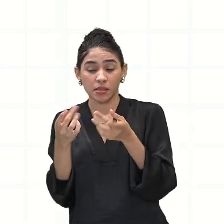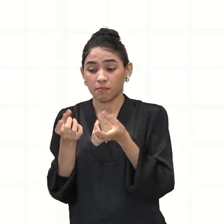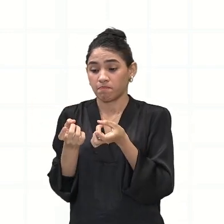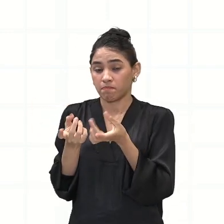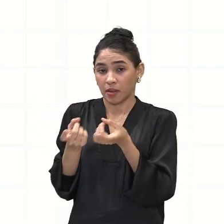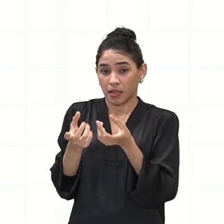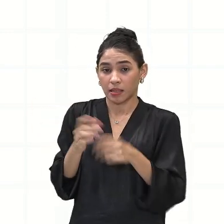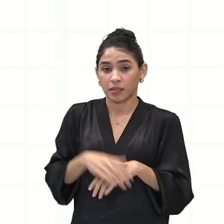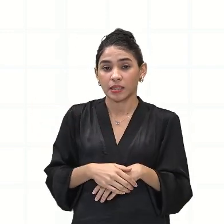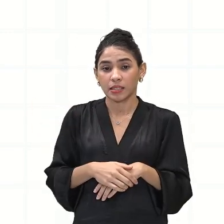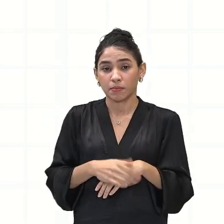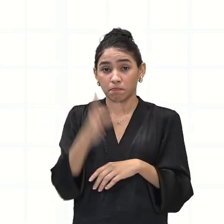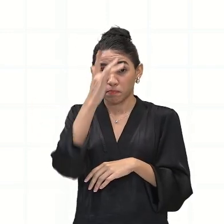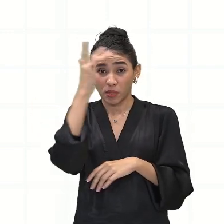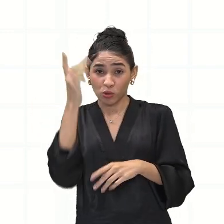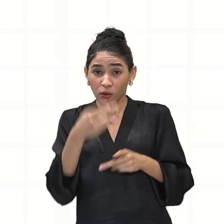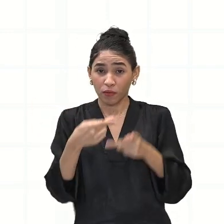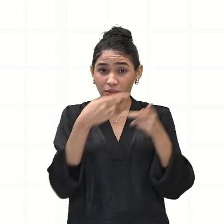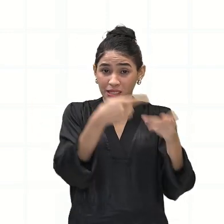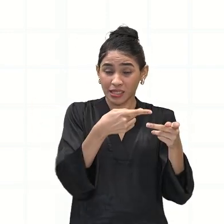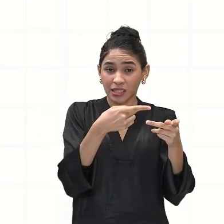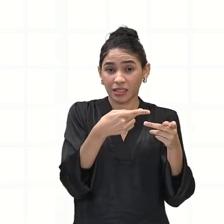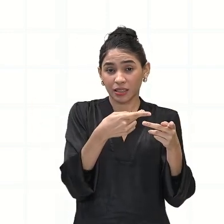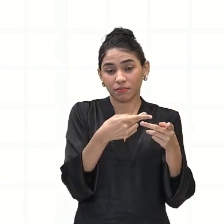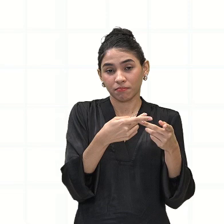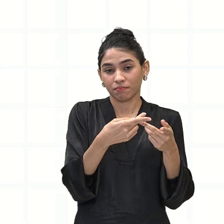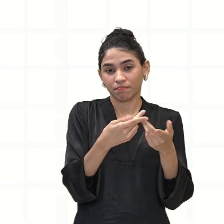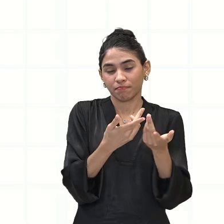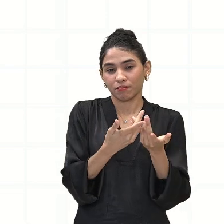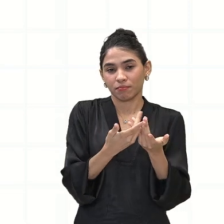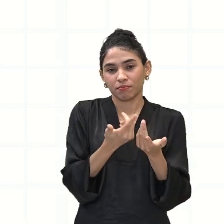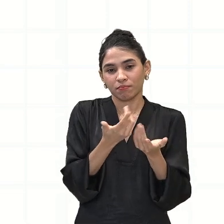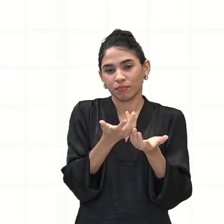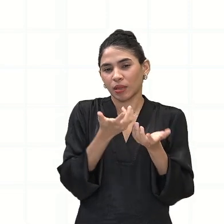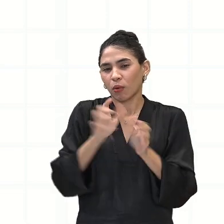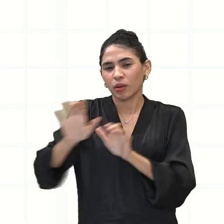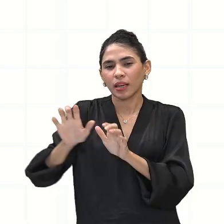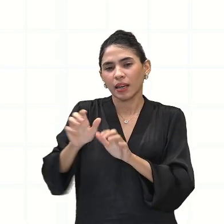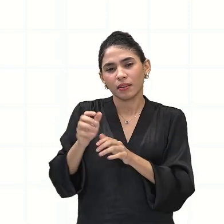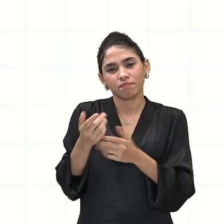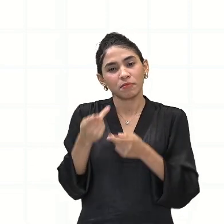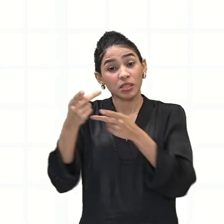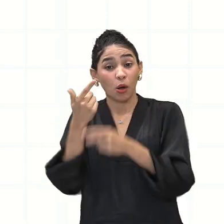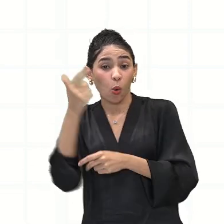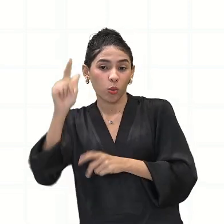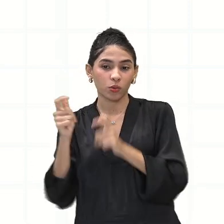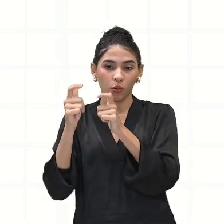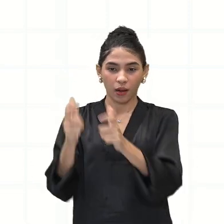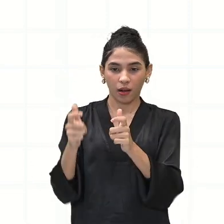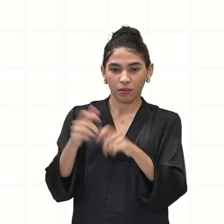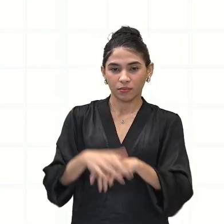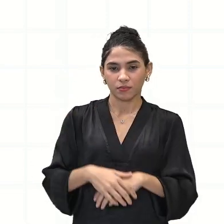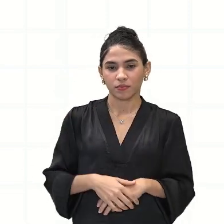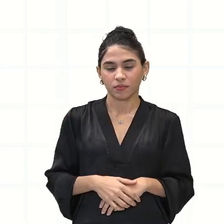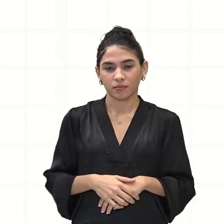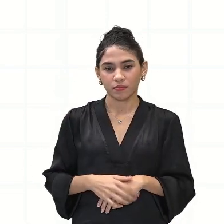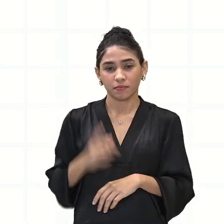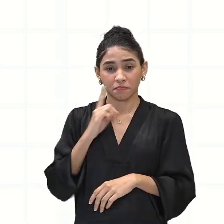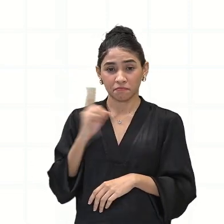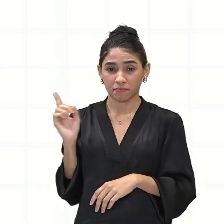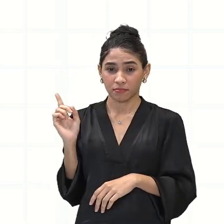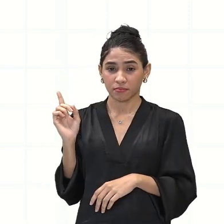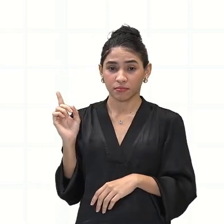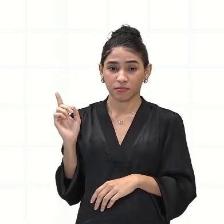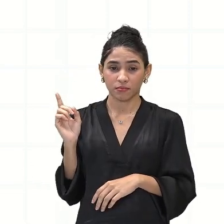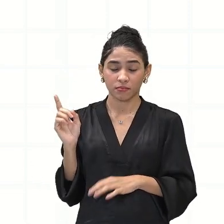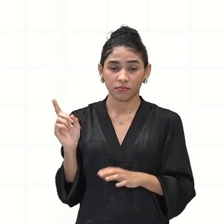quem pisa nessa Casa da Pizza não pisa mais em outro lugar. Você não vai querer comer outra pizza.